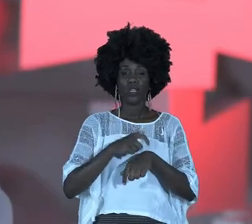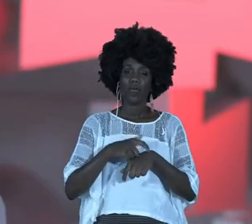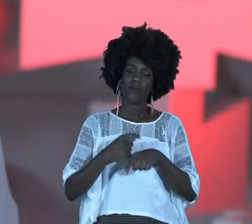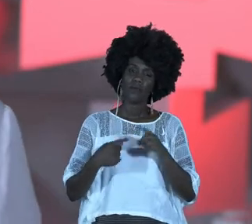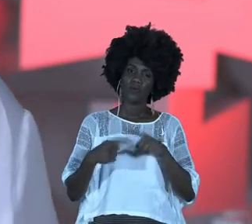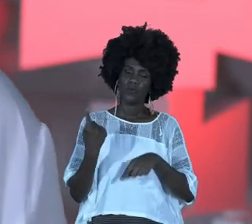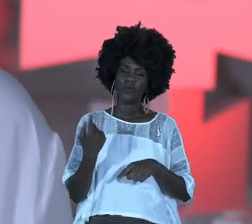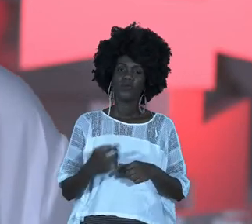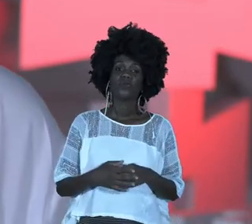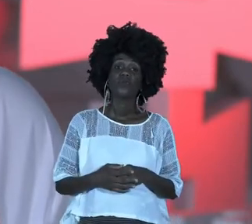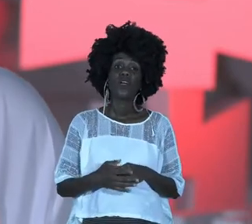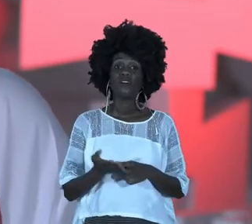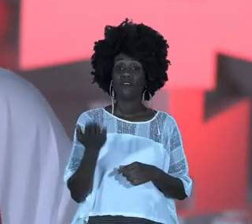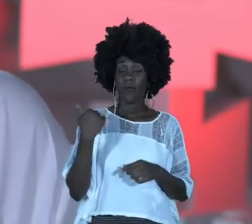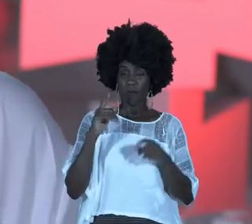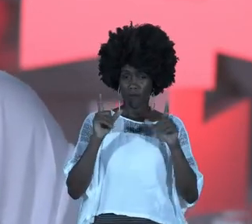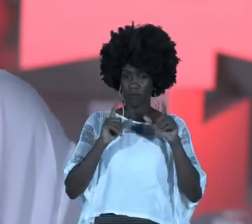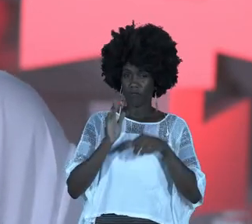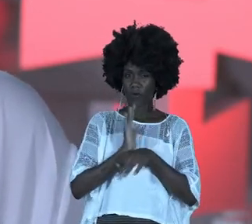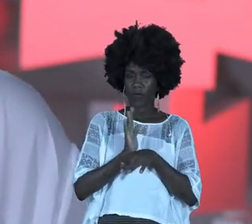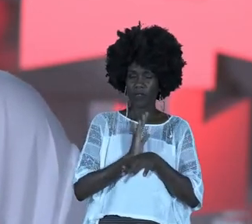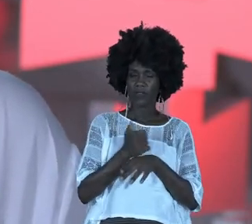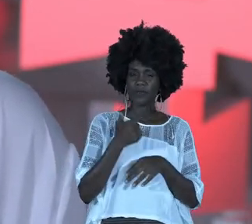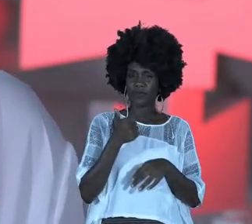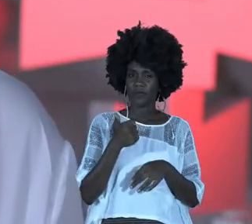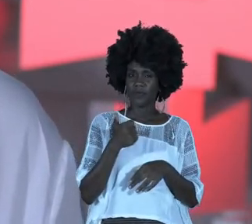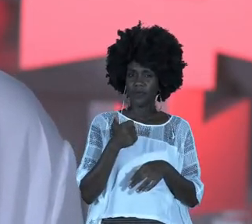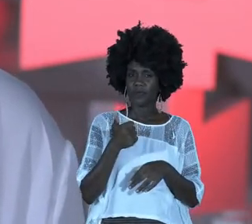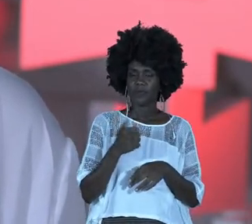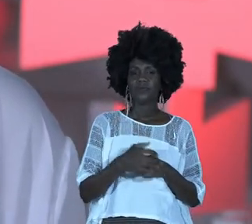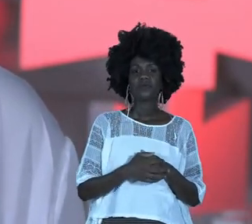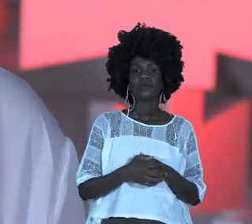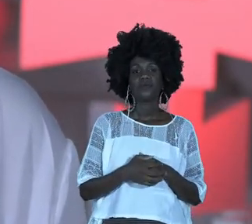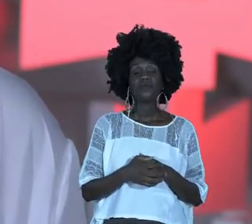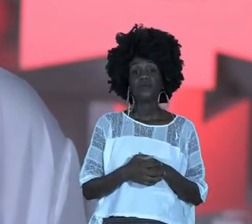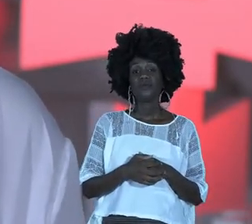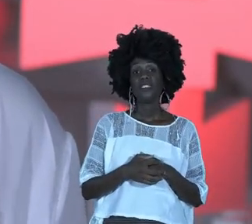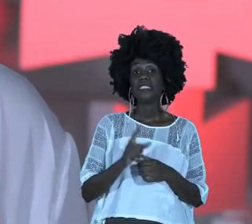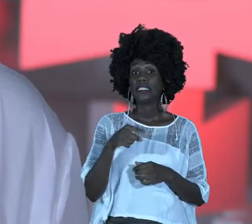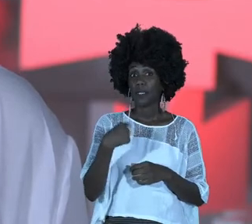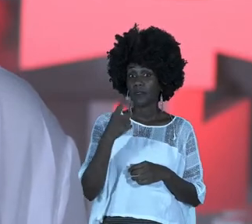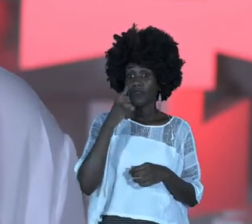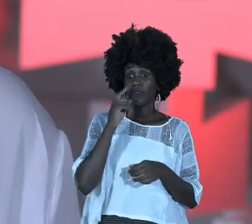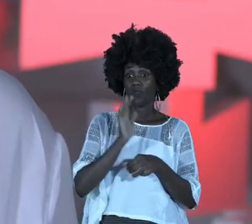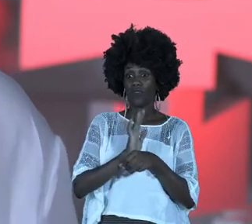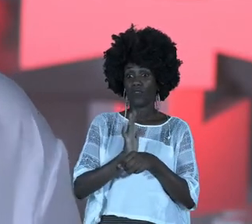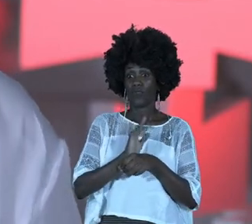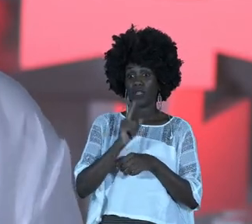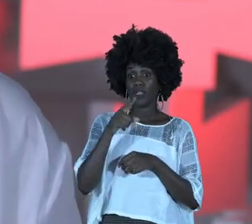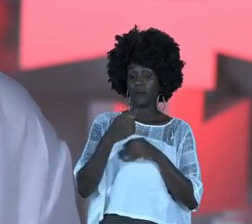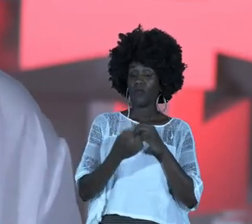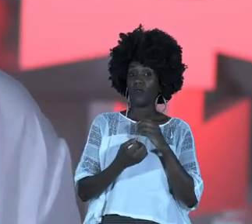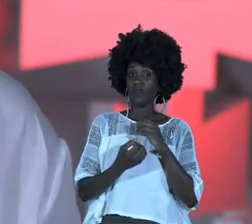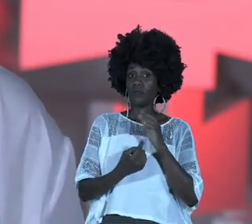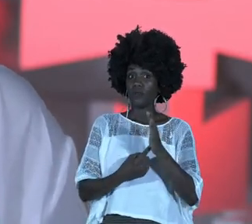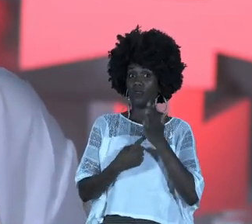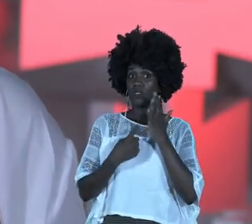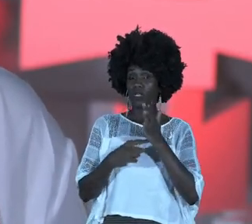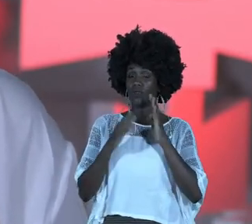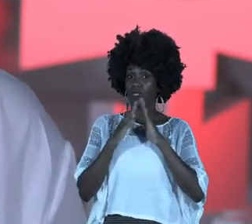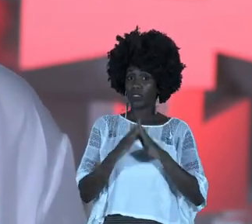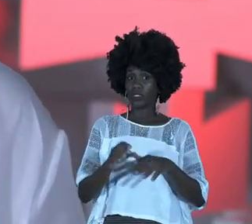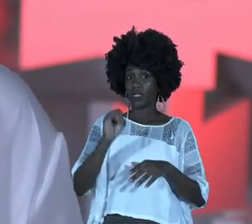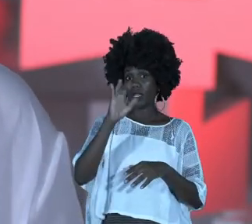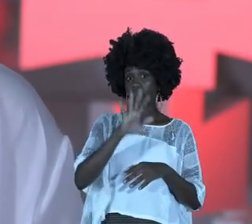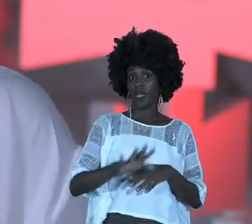tempo. Tá? Então vamos soltar um pedacinho desse filme agora, desse vídeo, que a gente vai ver o vídeo, mas foi projetado dessa maneira, porque